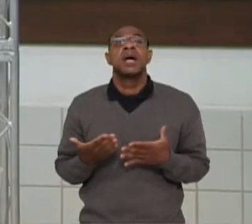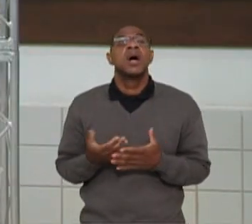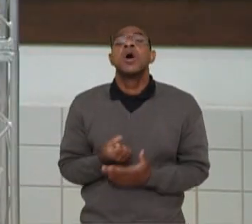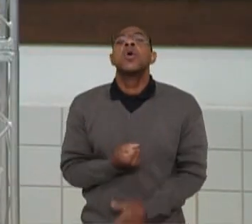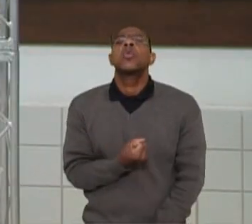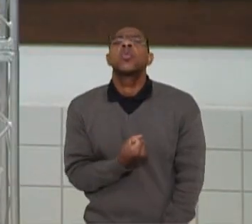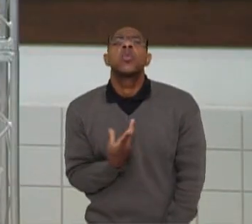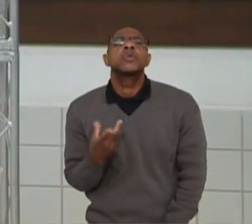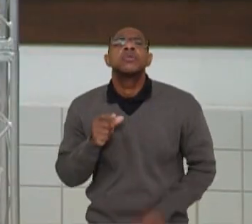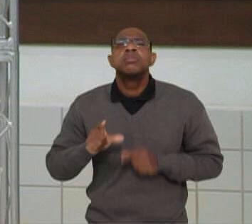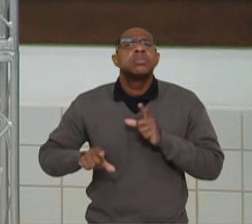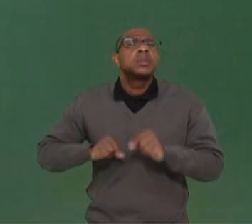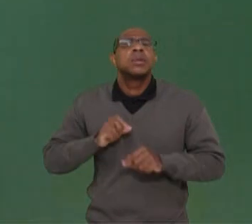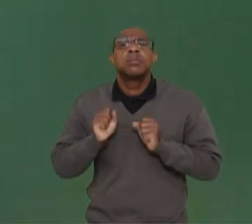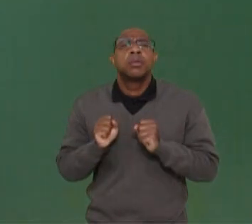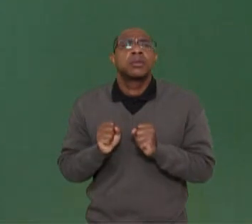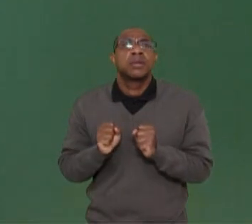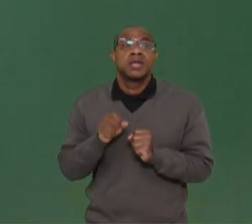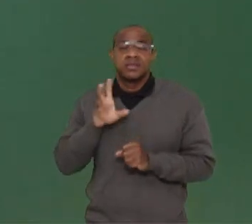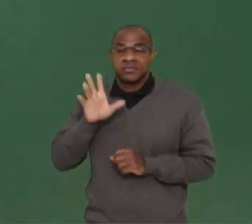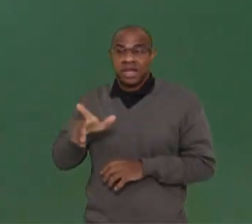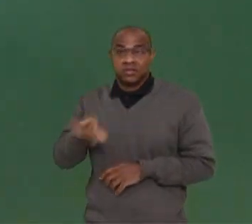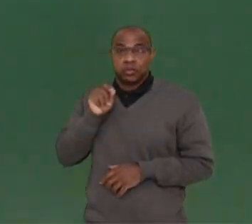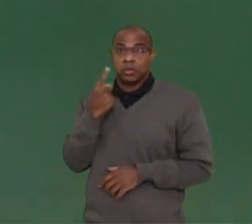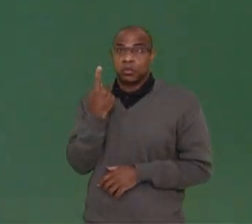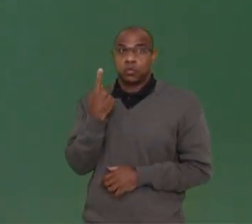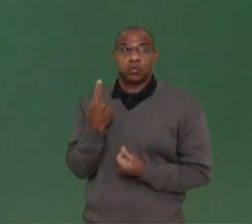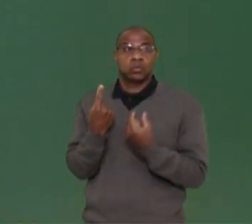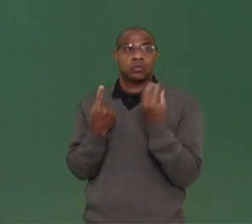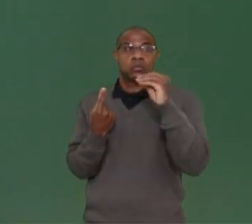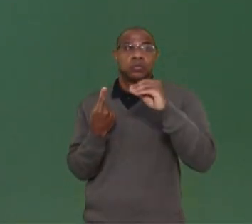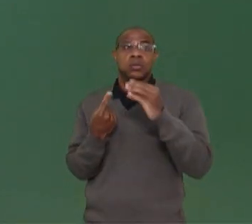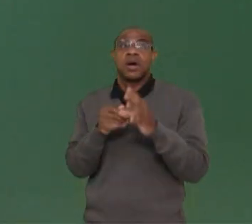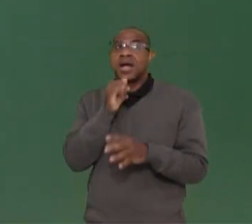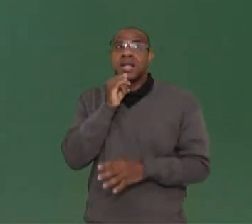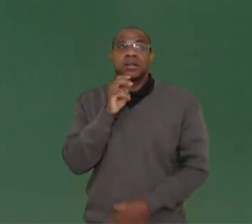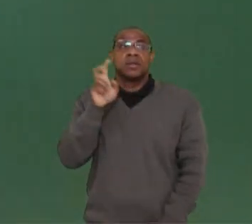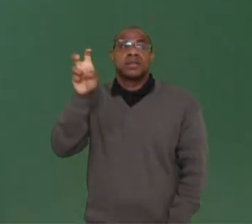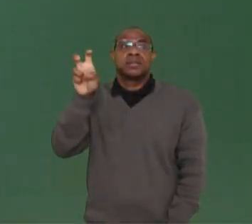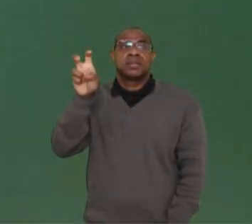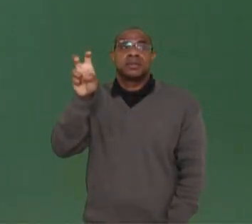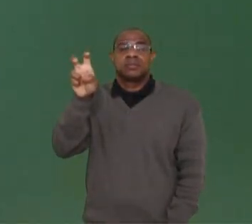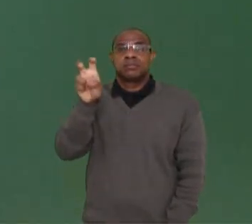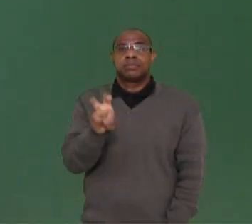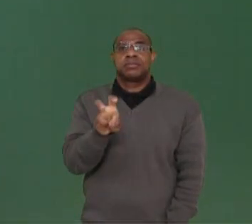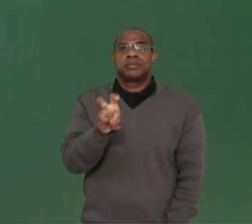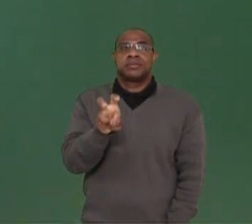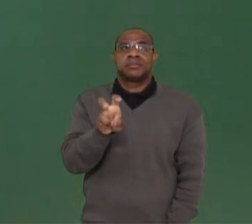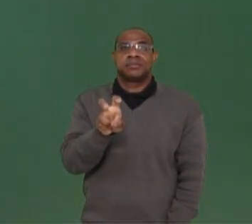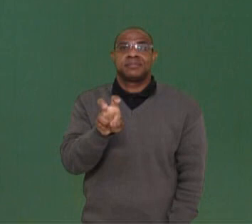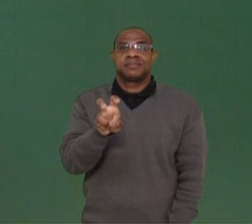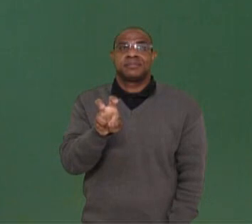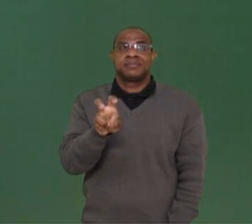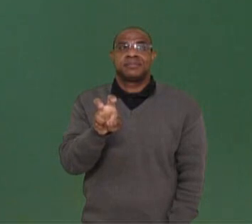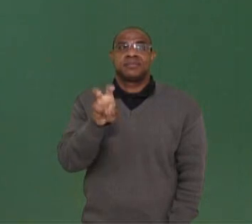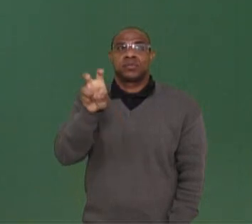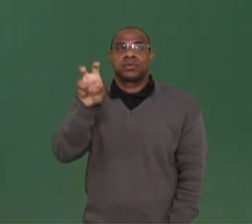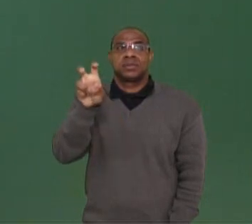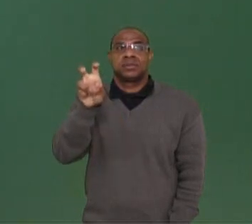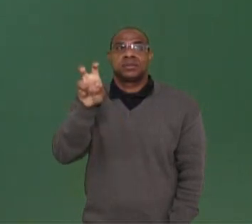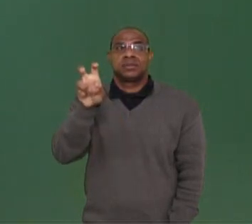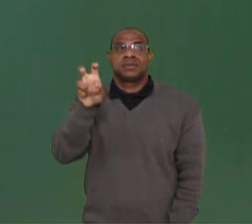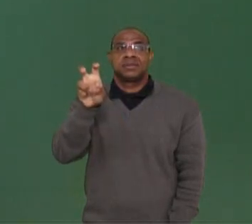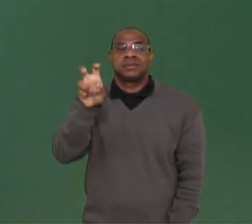opções eu tenho para dezena? Se eu já escolhi um número, vamos dizer que eu escolhi o 3 para centena. Quantas opções me restam para